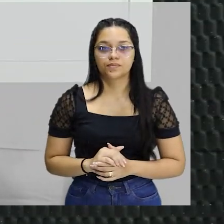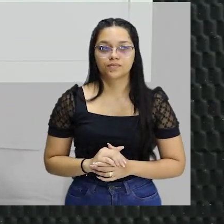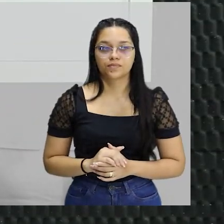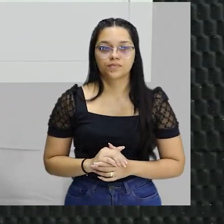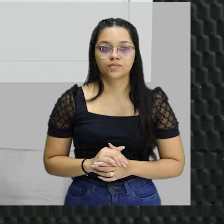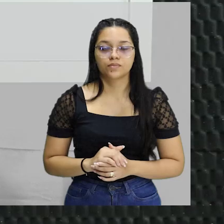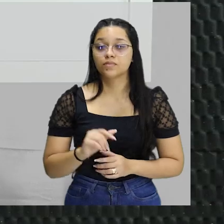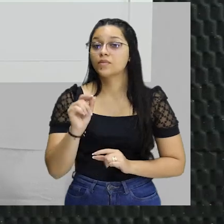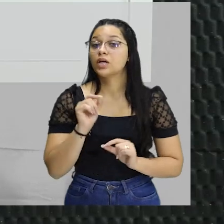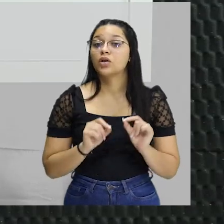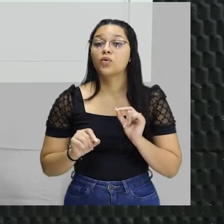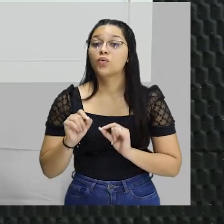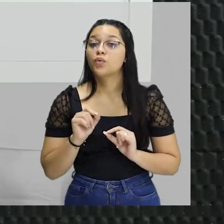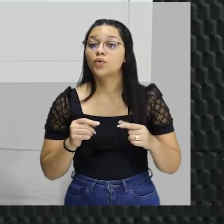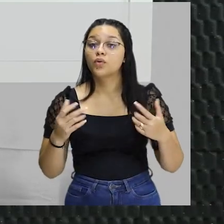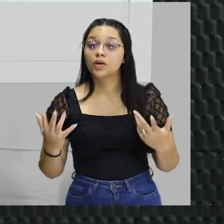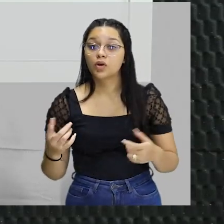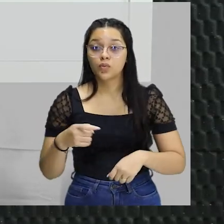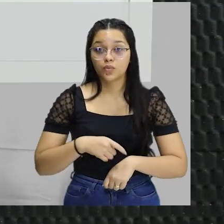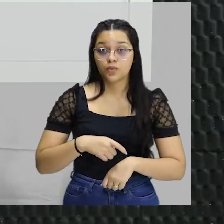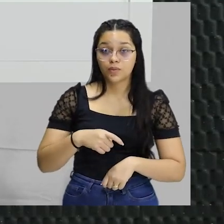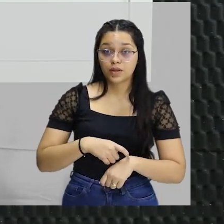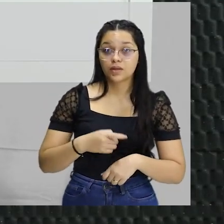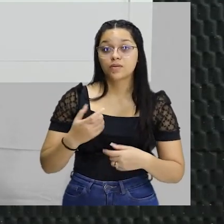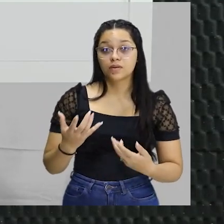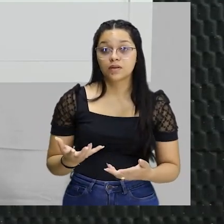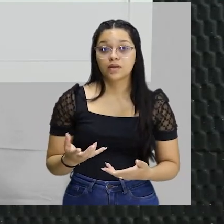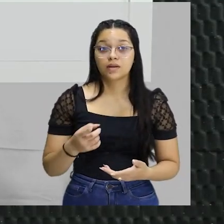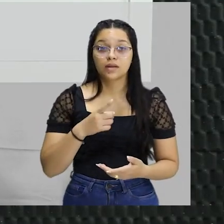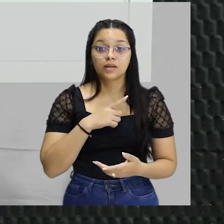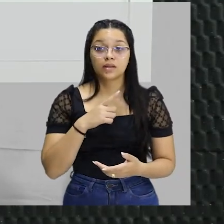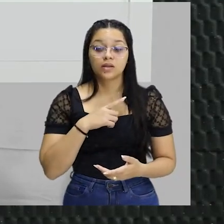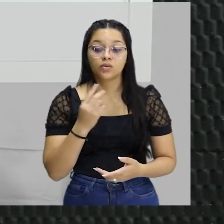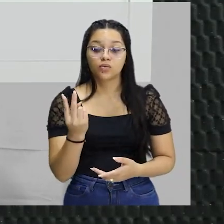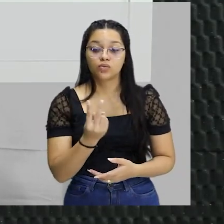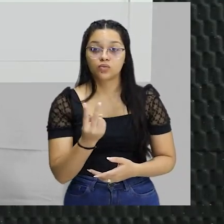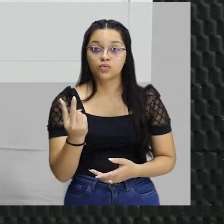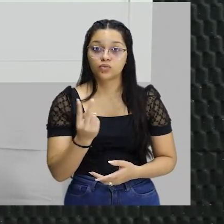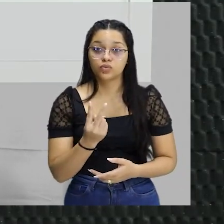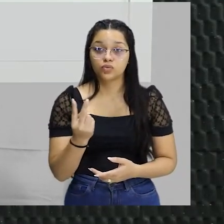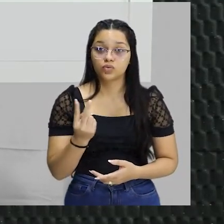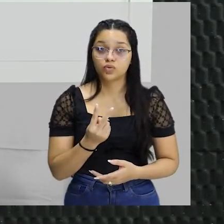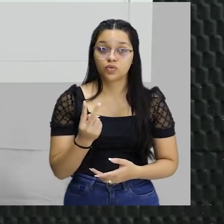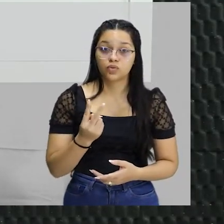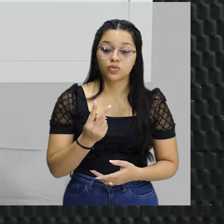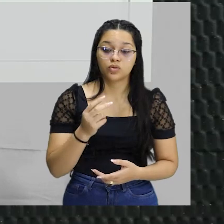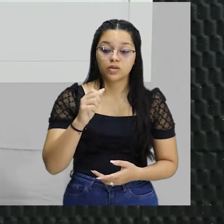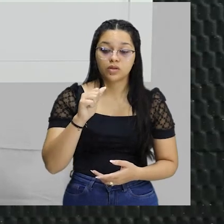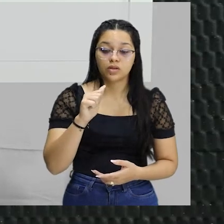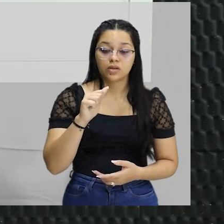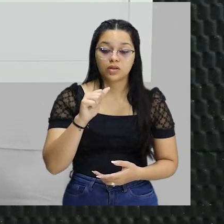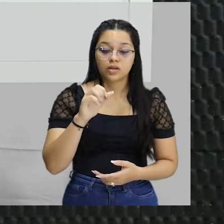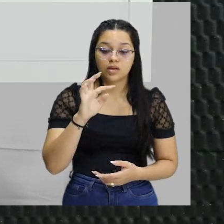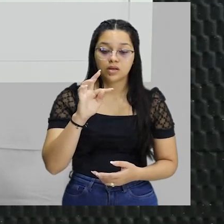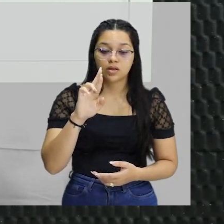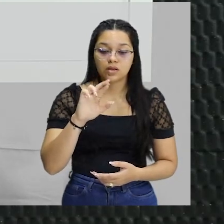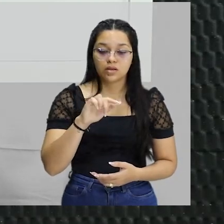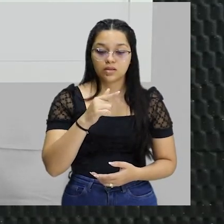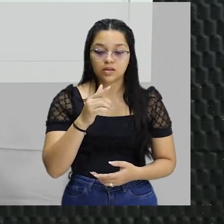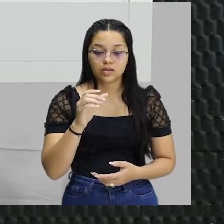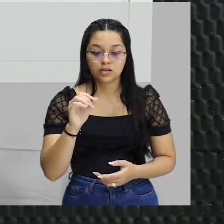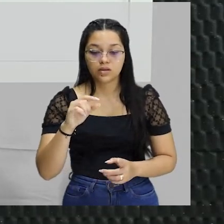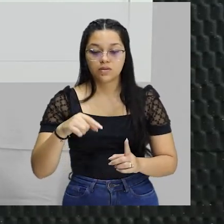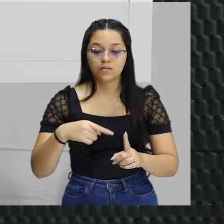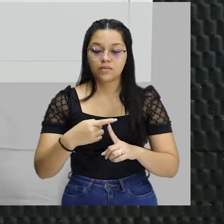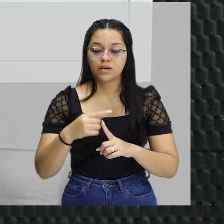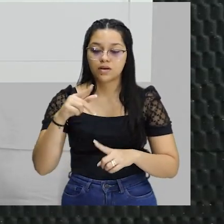Para que, no momento em que eu fizer, ó, os dois, né, tração mais o peso, né,